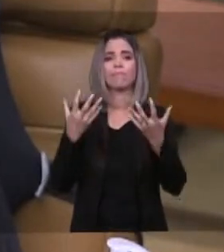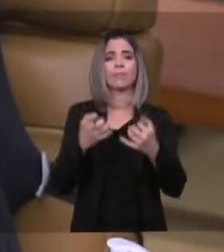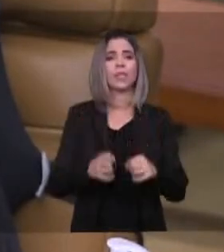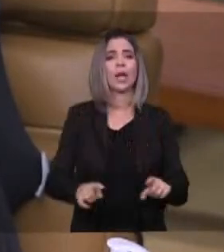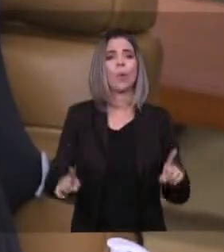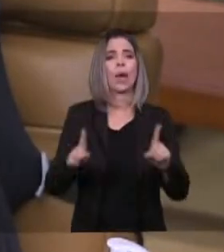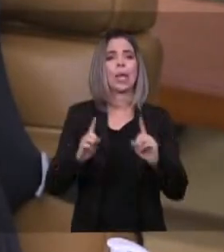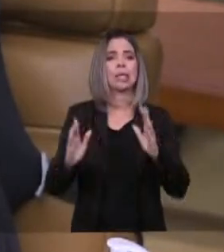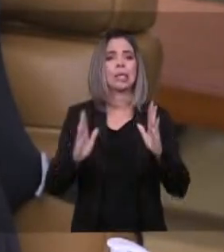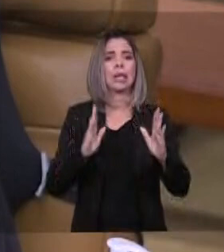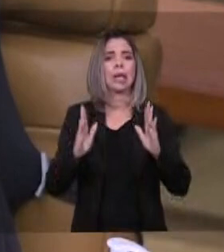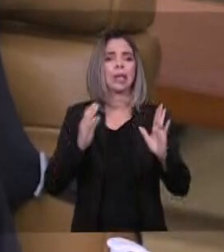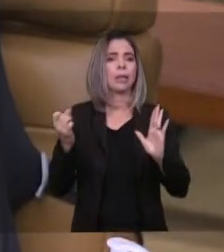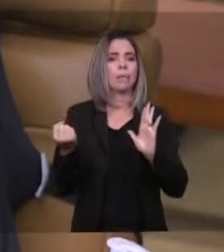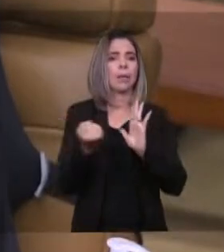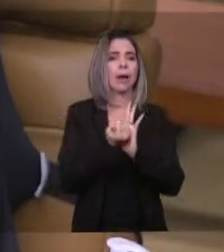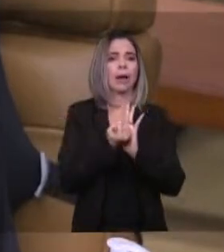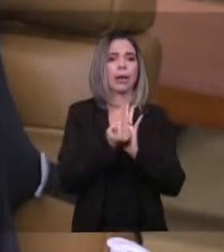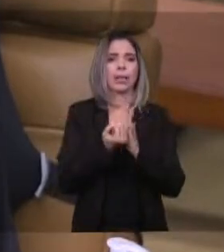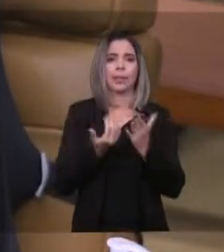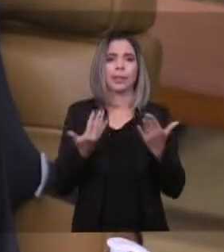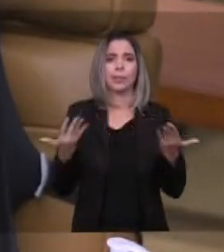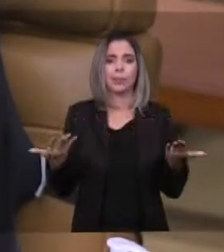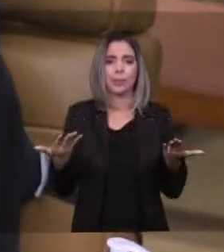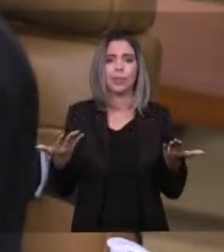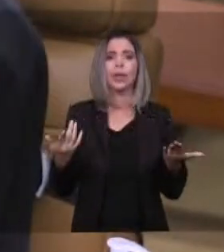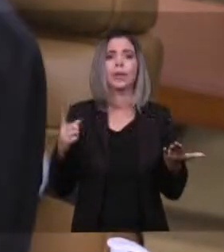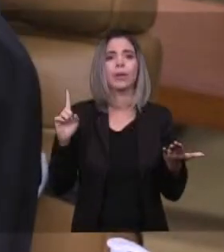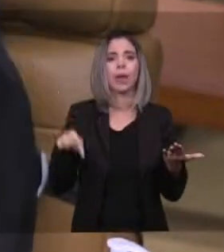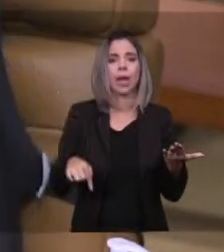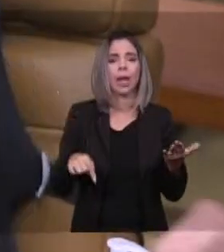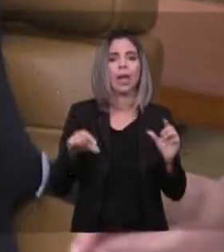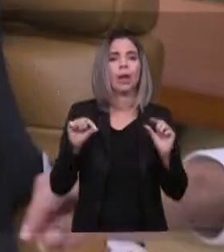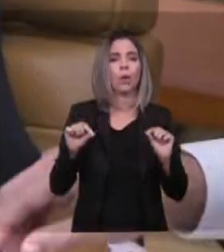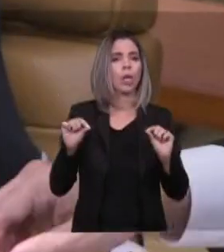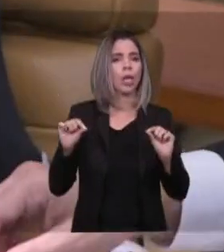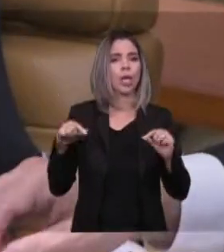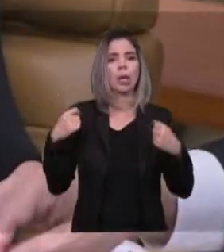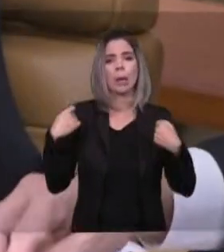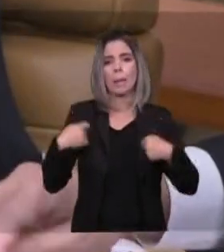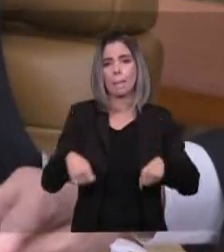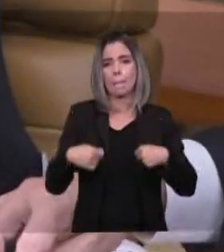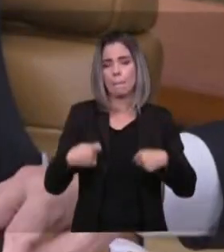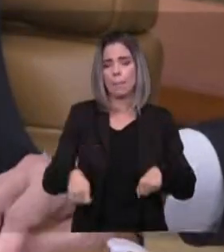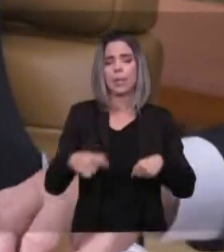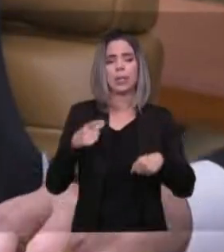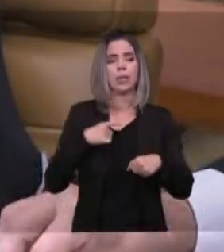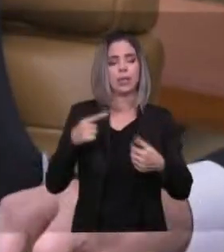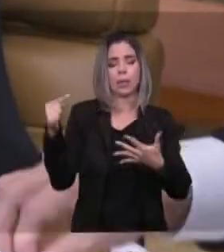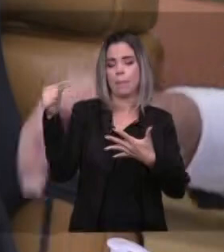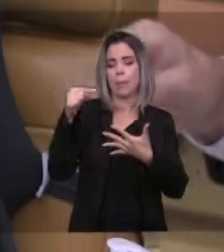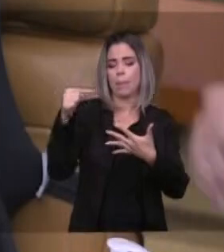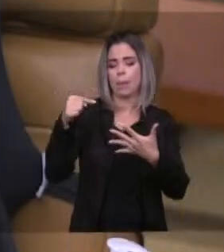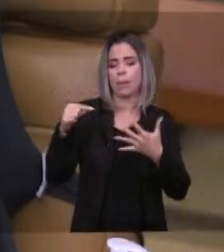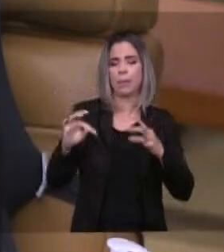reconhecendo o marco temporal e, portanto, sendo válido todo o dispositivo do 231,